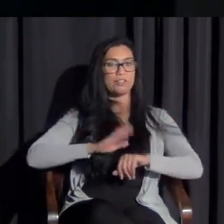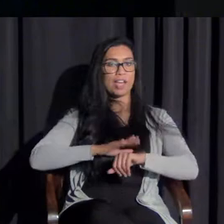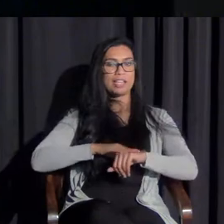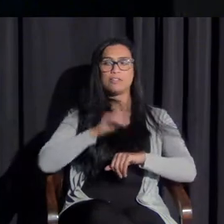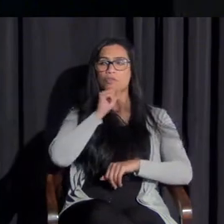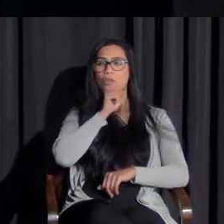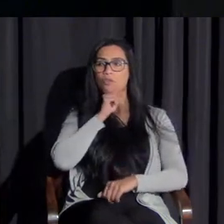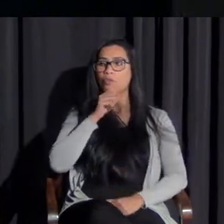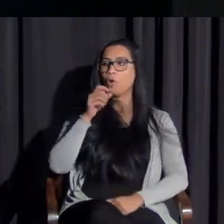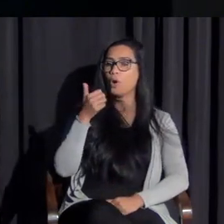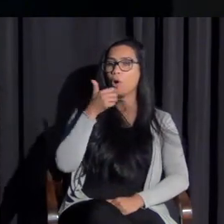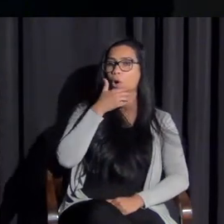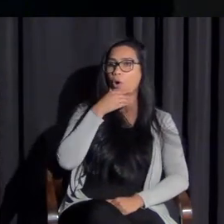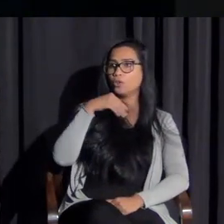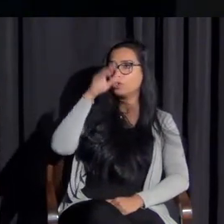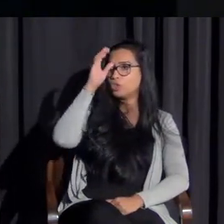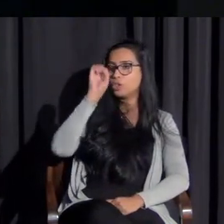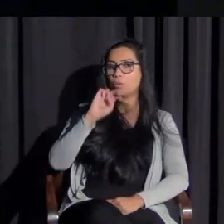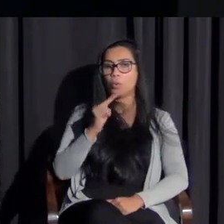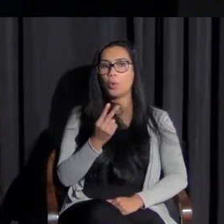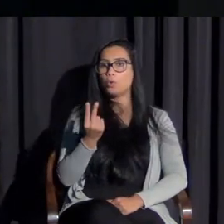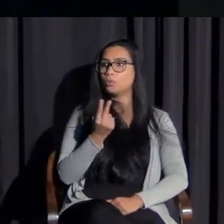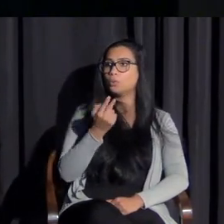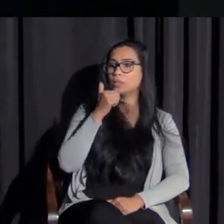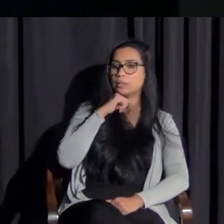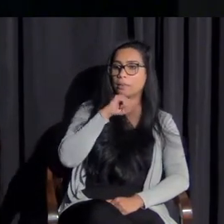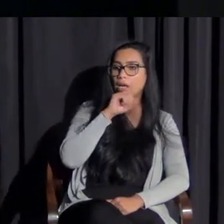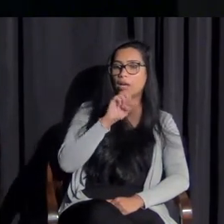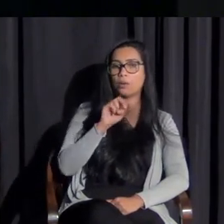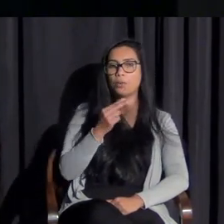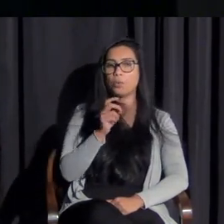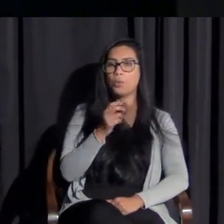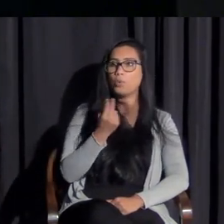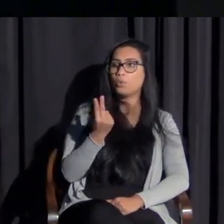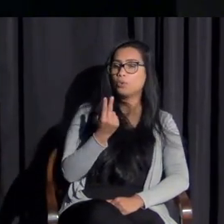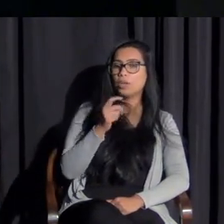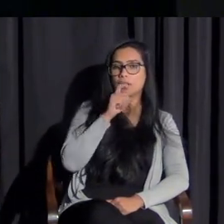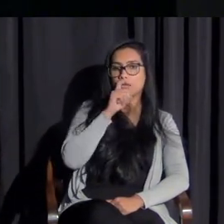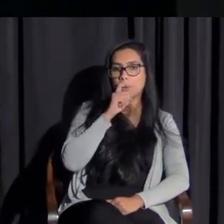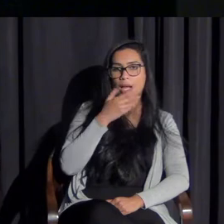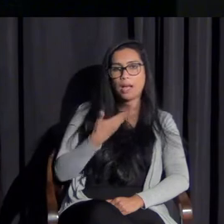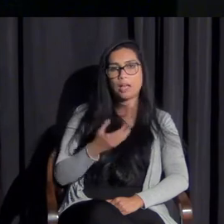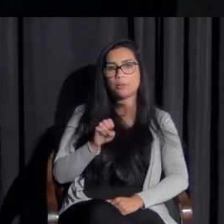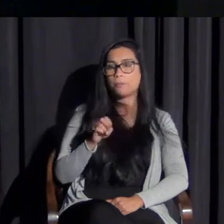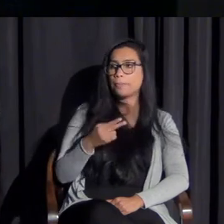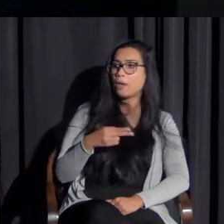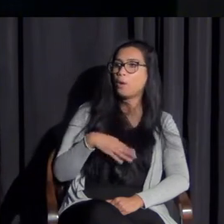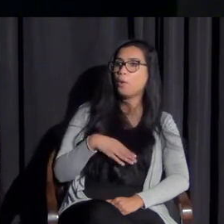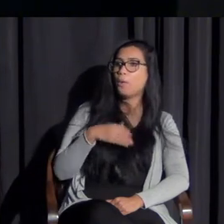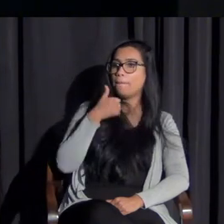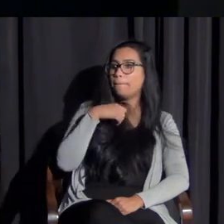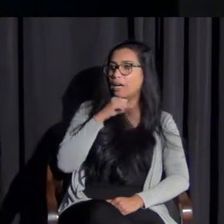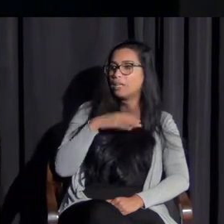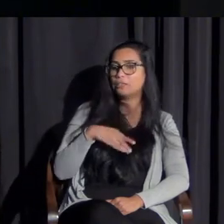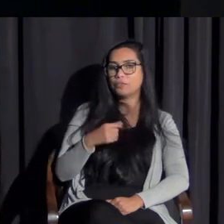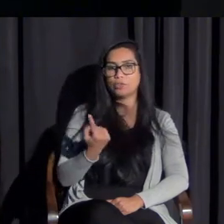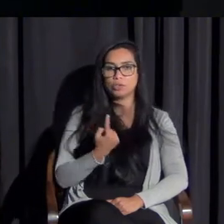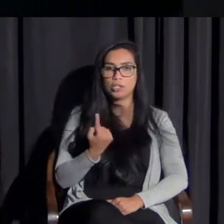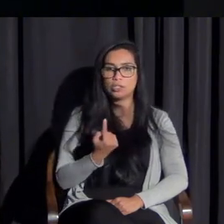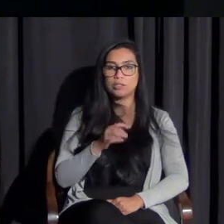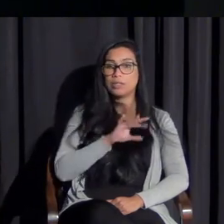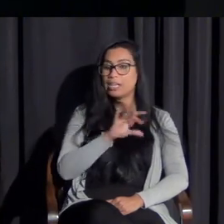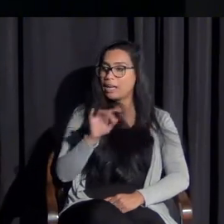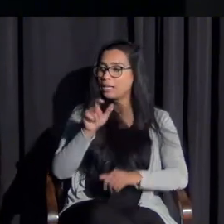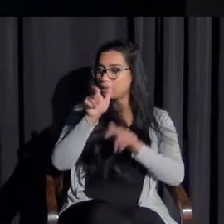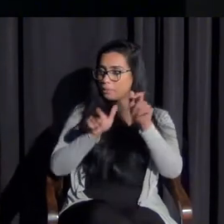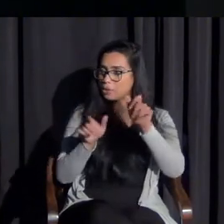tio, se são 2 pais, se são 2 mães, se é só a mãe e o filho, cada um vai com a sua família. Por que